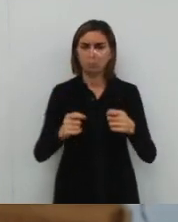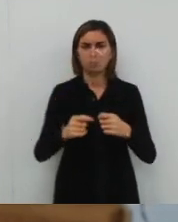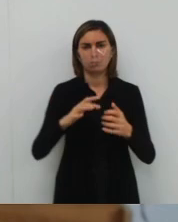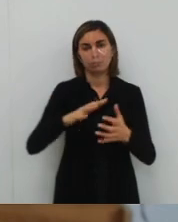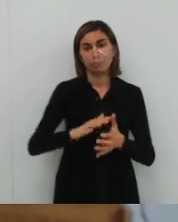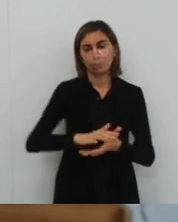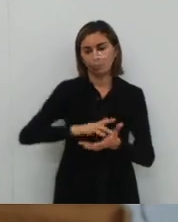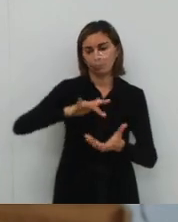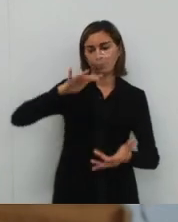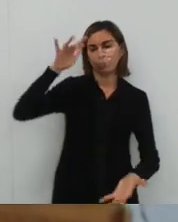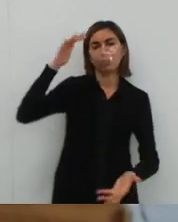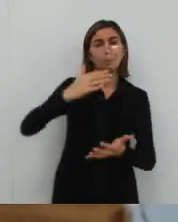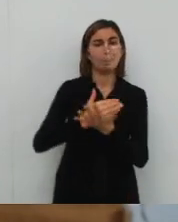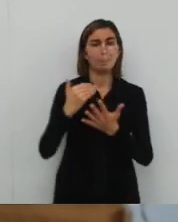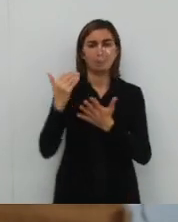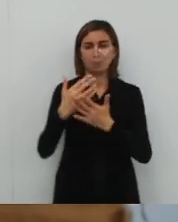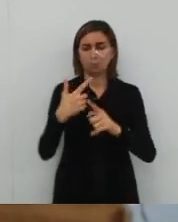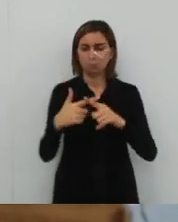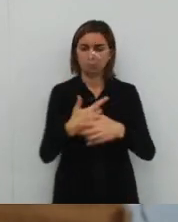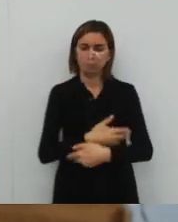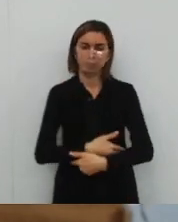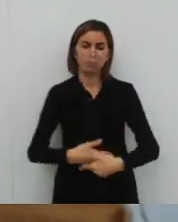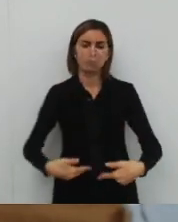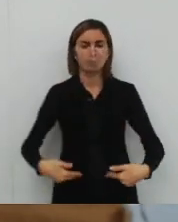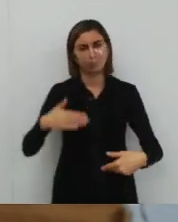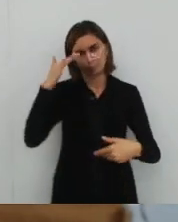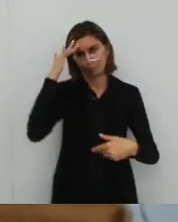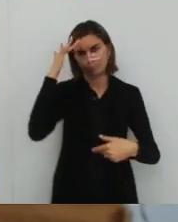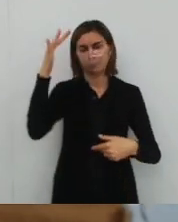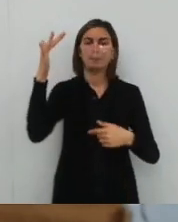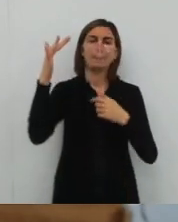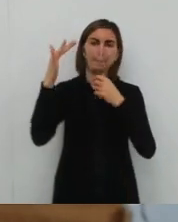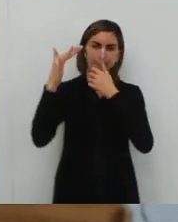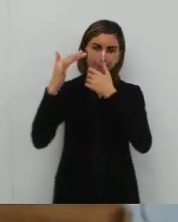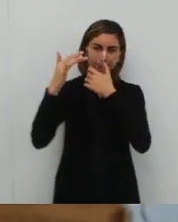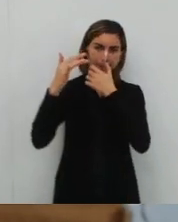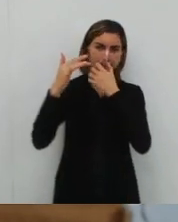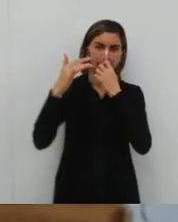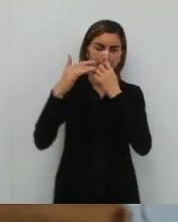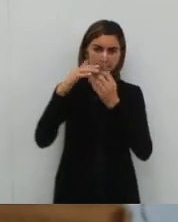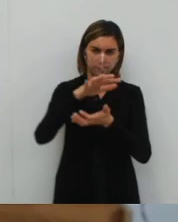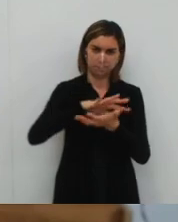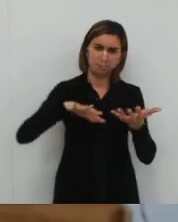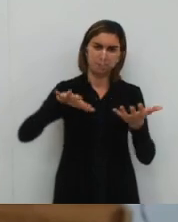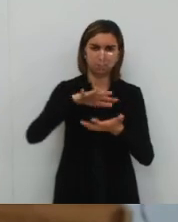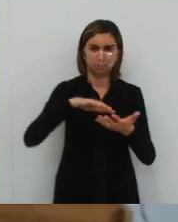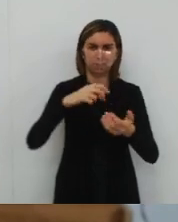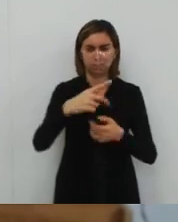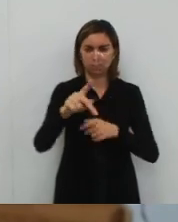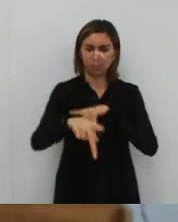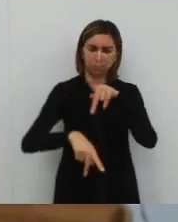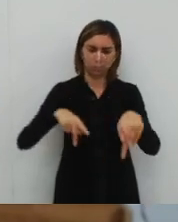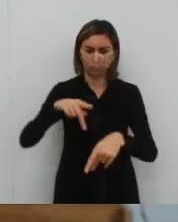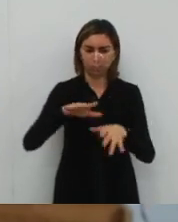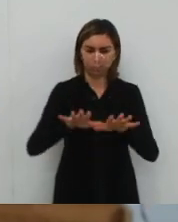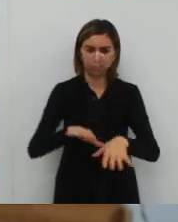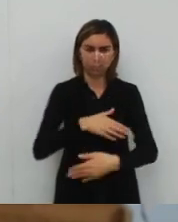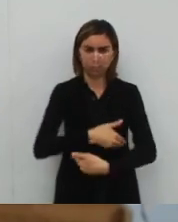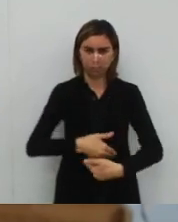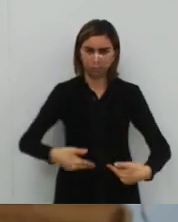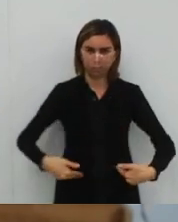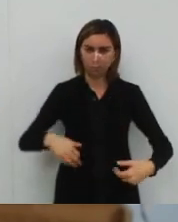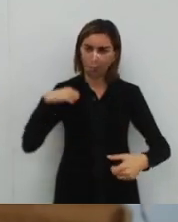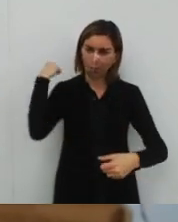maior quantidade, porque a fome é um dos principais vetores de revolução. E se essa população ficar com fome e